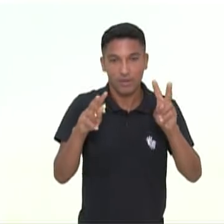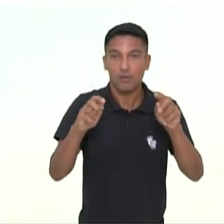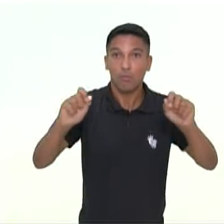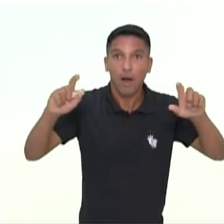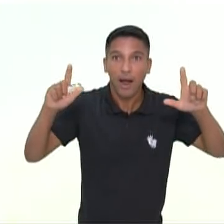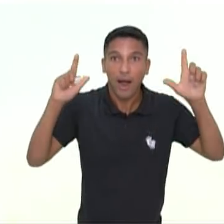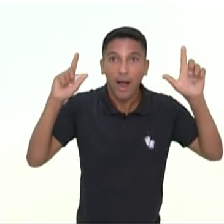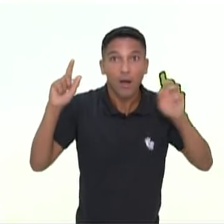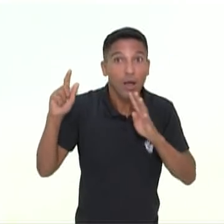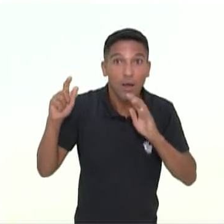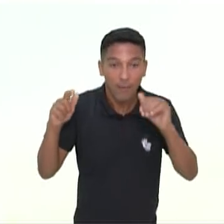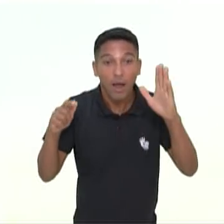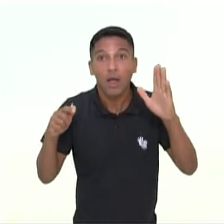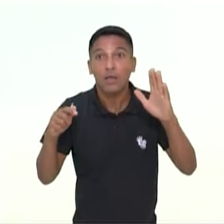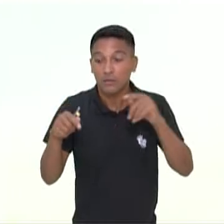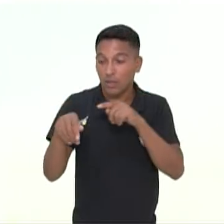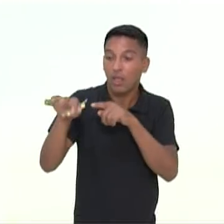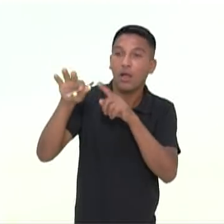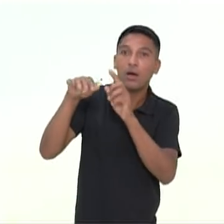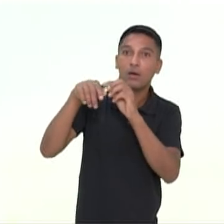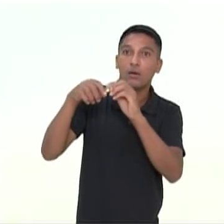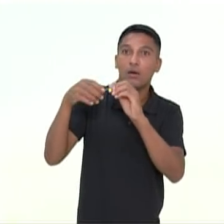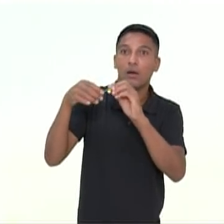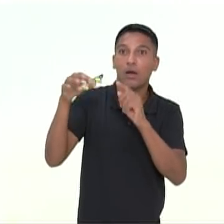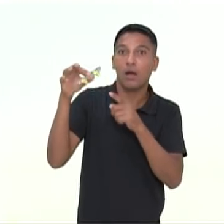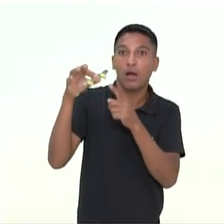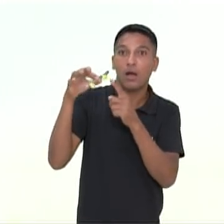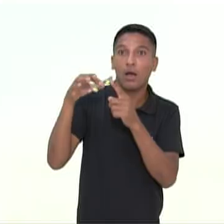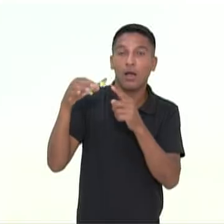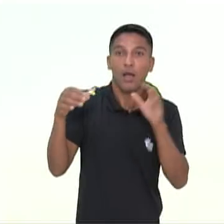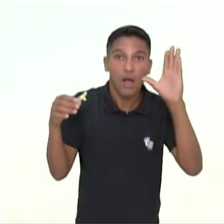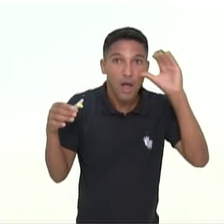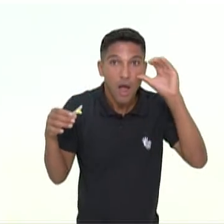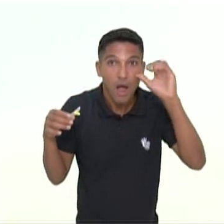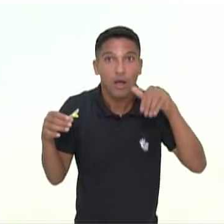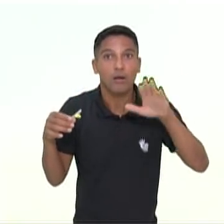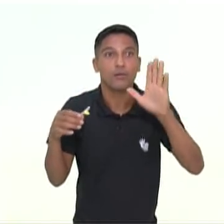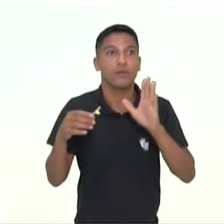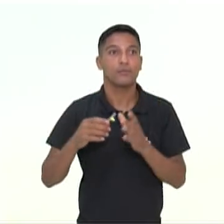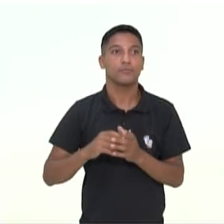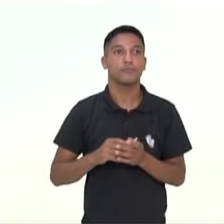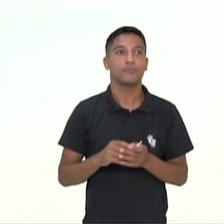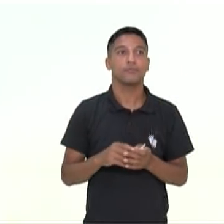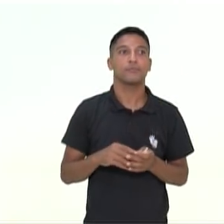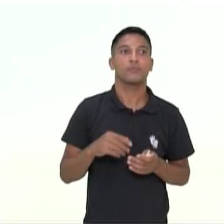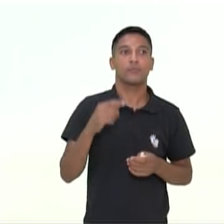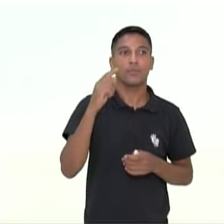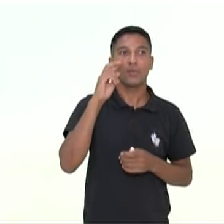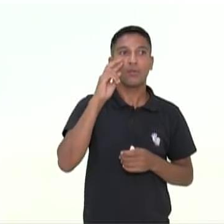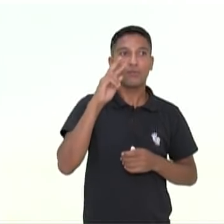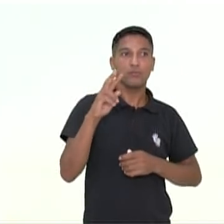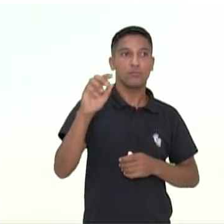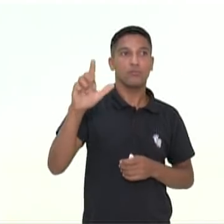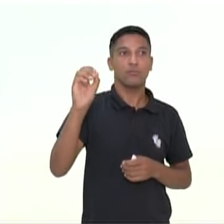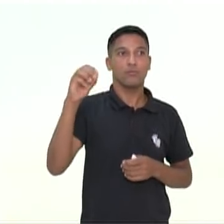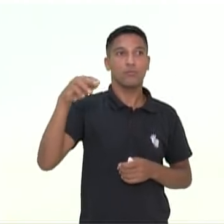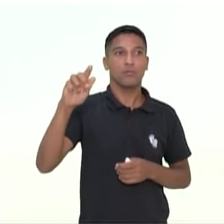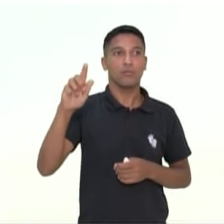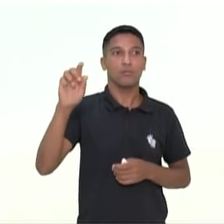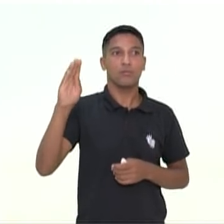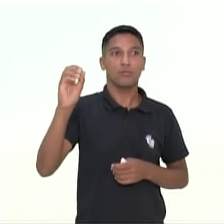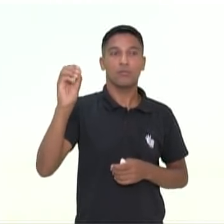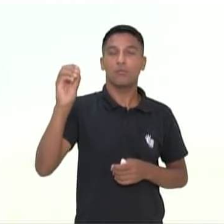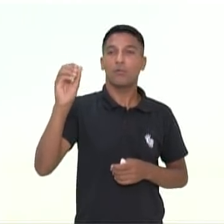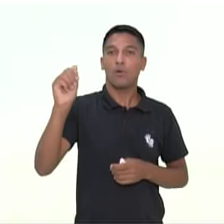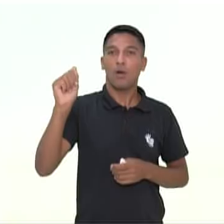do skate, tá? O longboard, então, o longboard tem se tornado cada vez